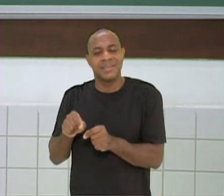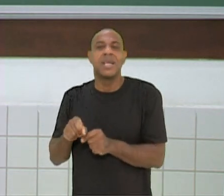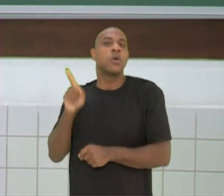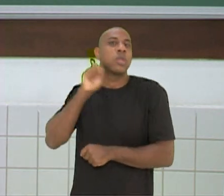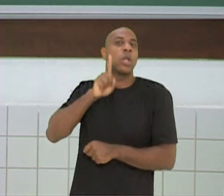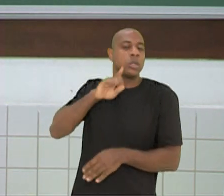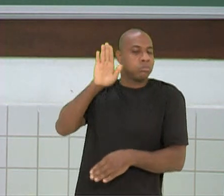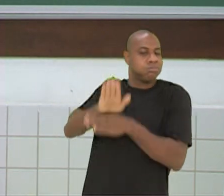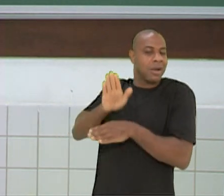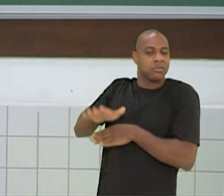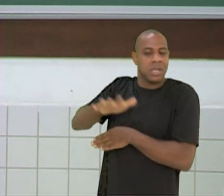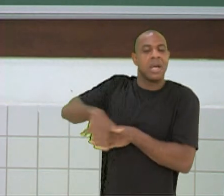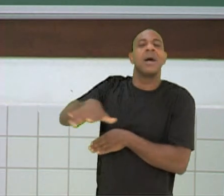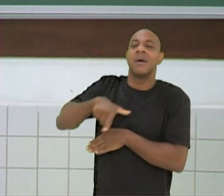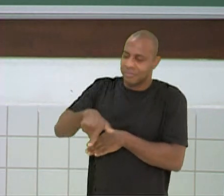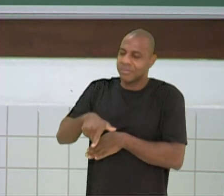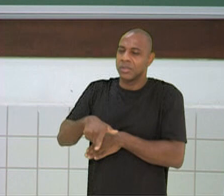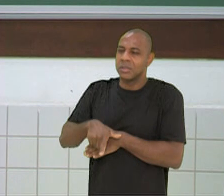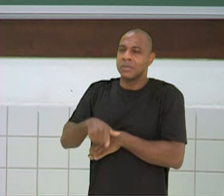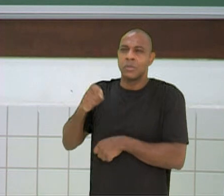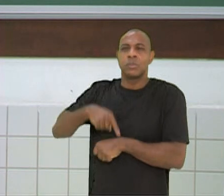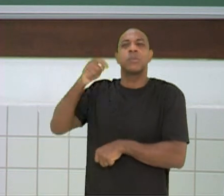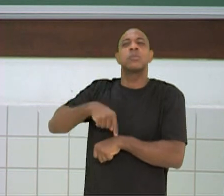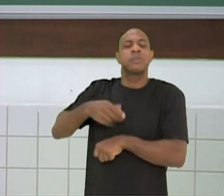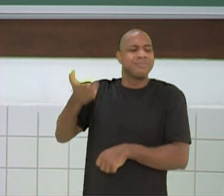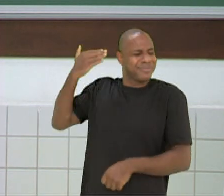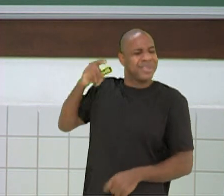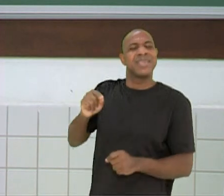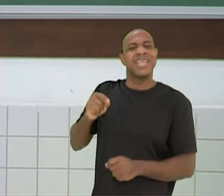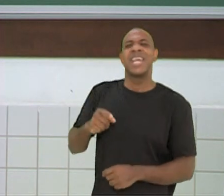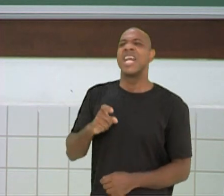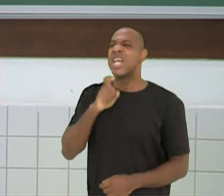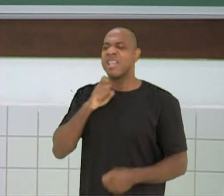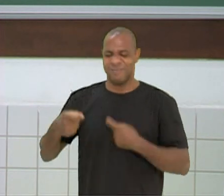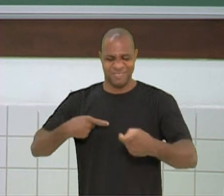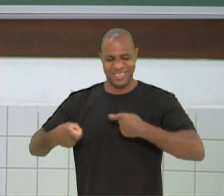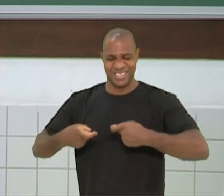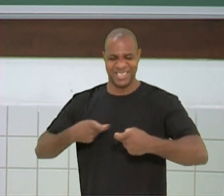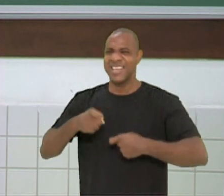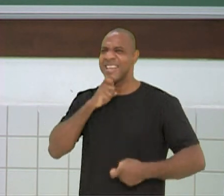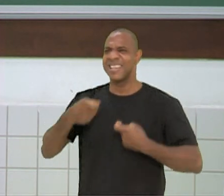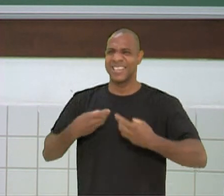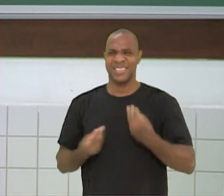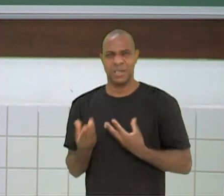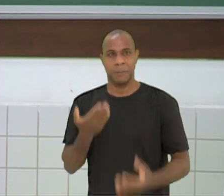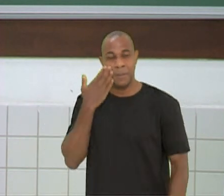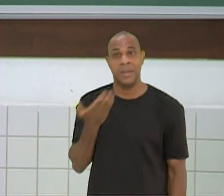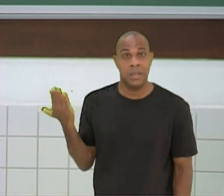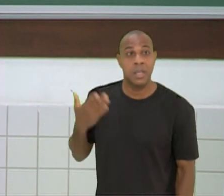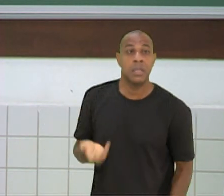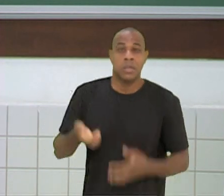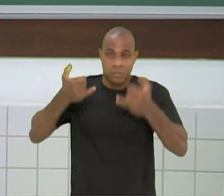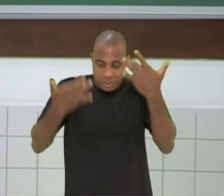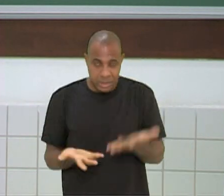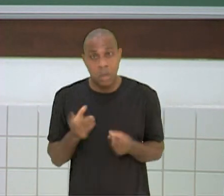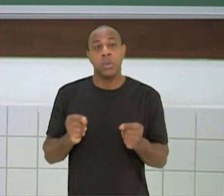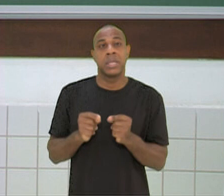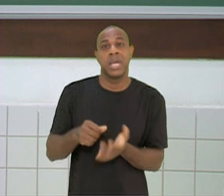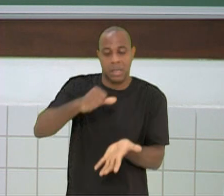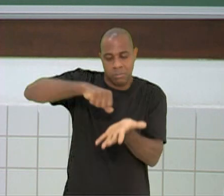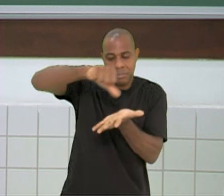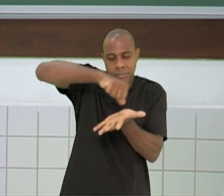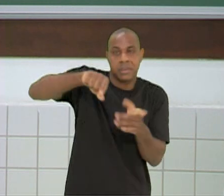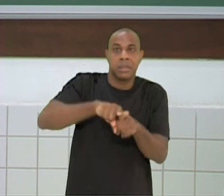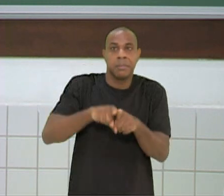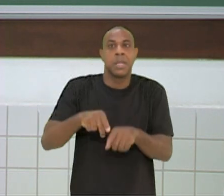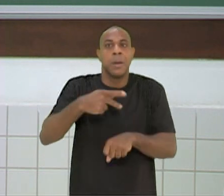Estados Unidos, contexto de Guerra Fria. Lembrou? Então, na aula passada, nós falamos sobre o caso do Irã e do